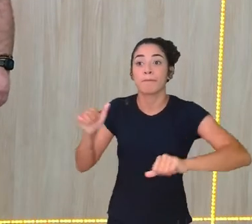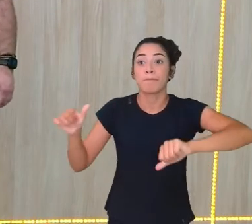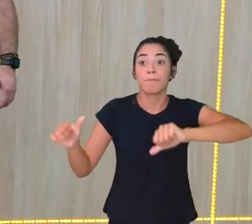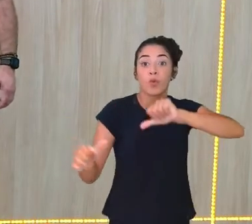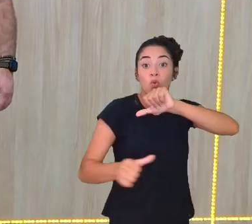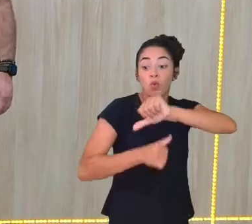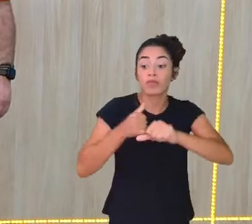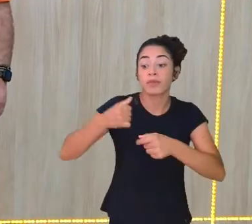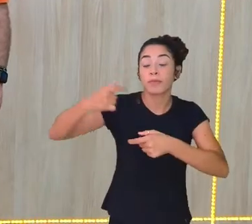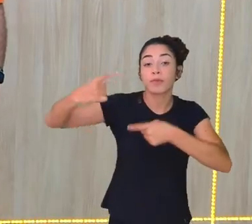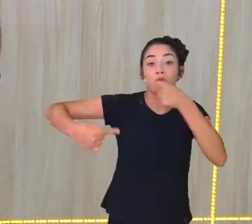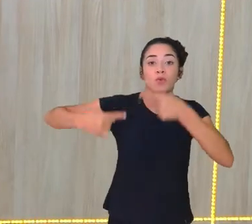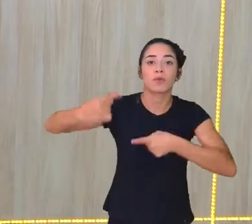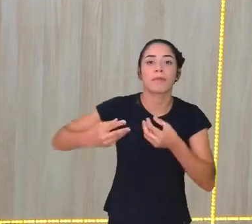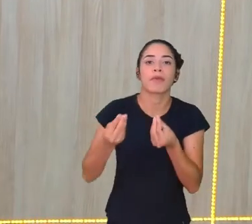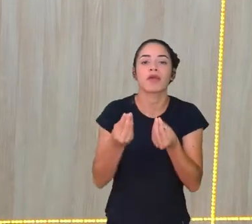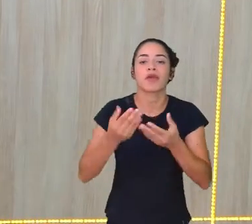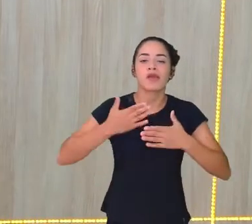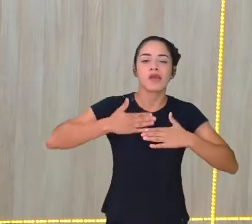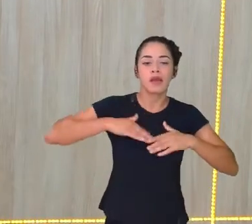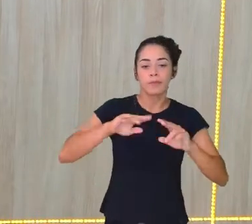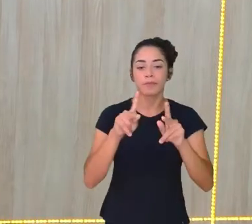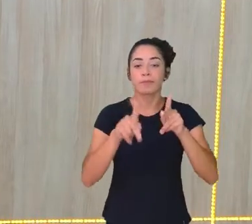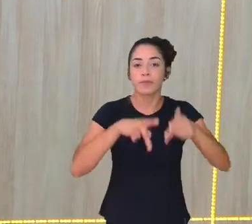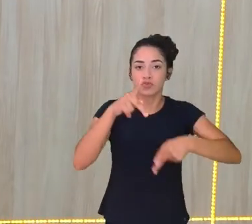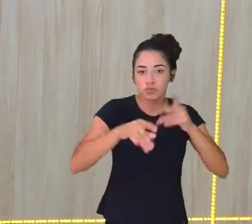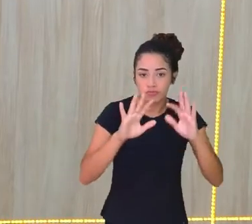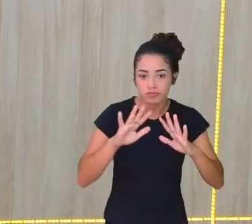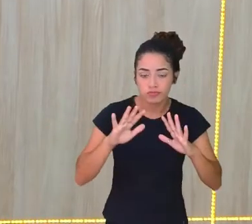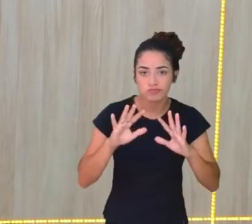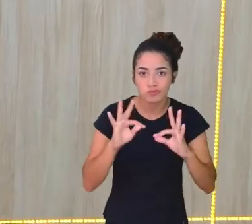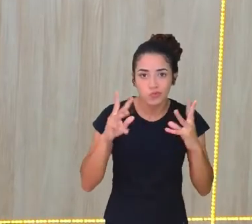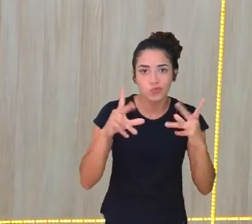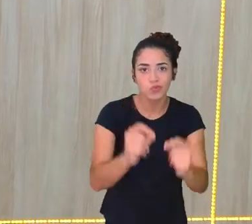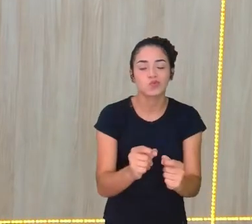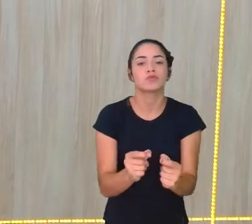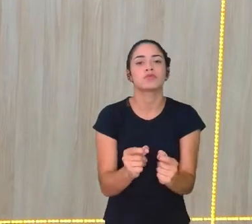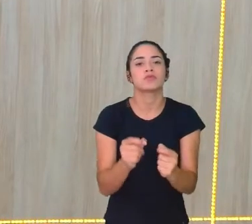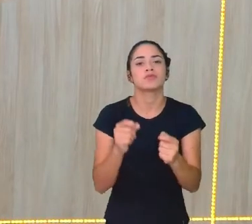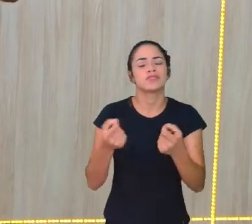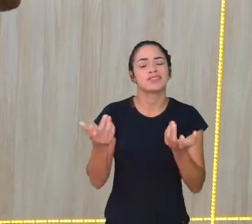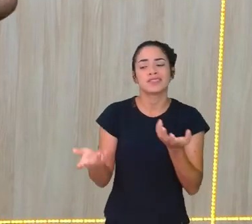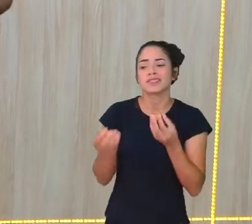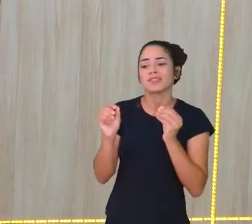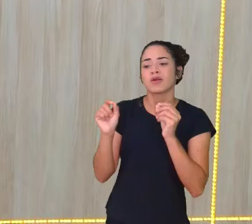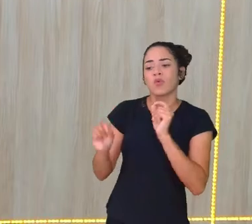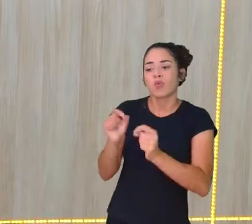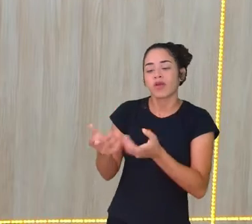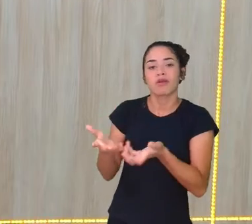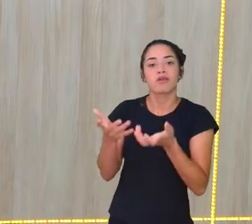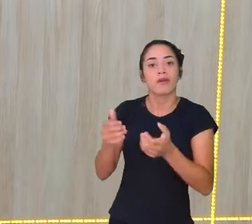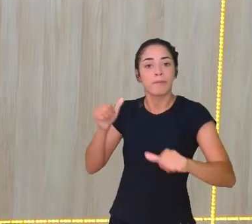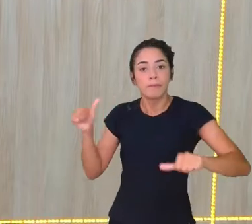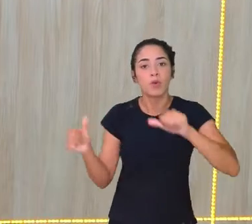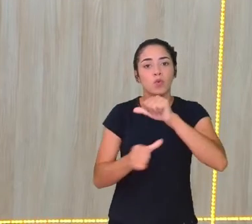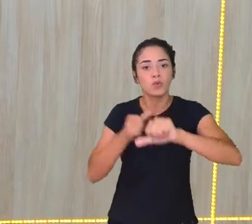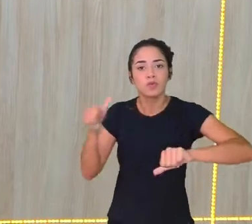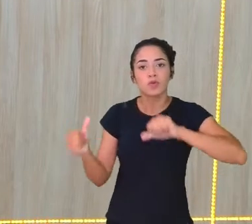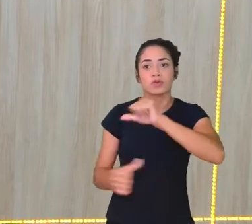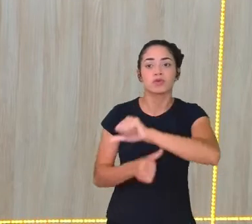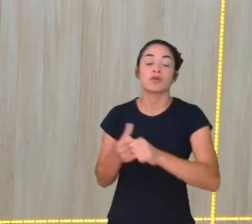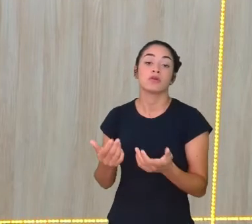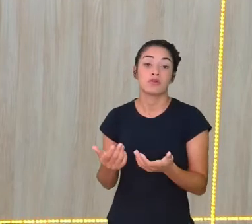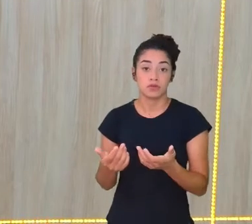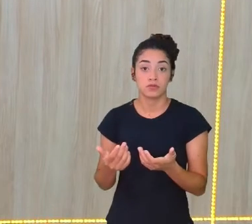políticas para acalmar o conjunto da população. Então o pessoal começou a se inquietar. Qual é o problema? O problema é que